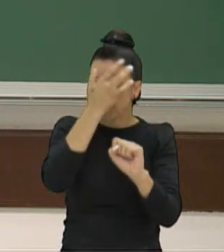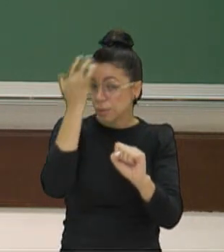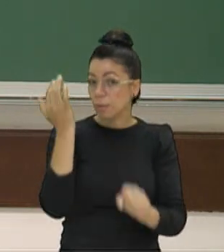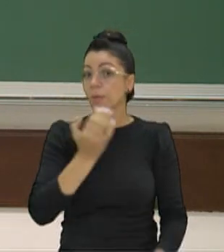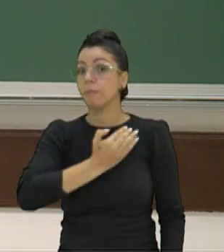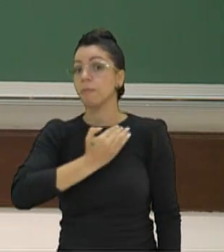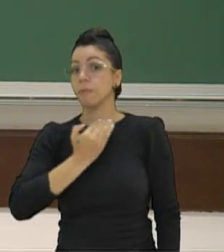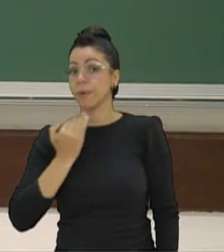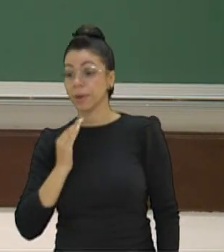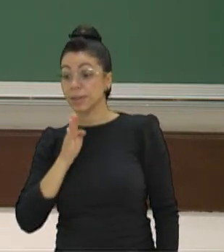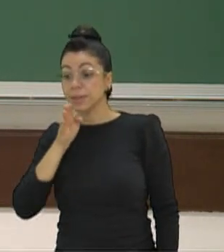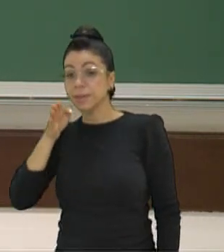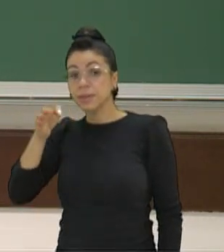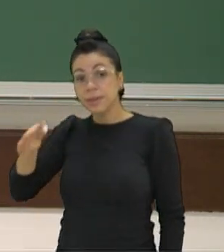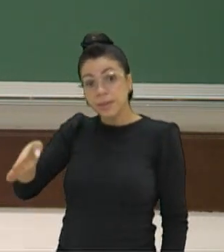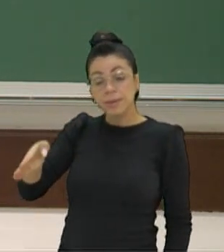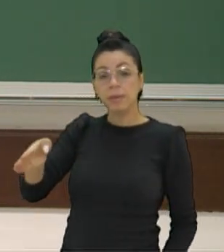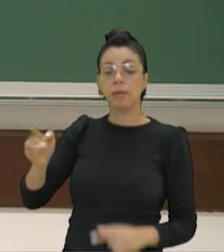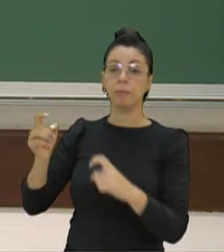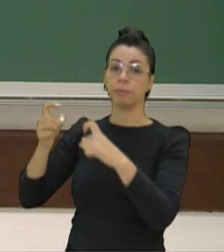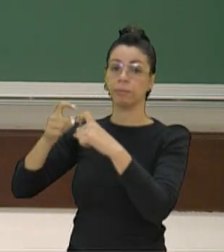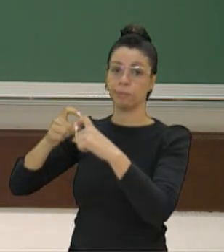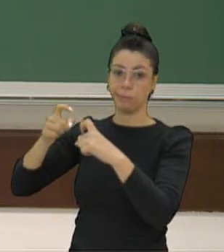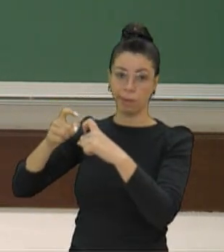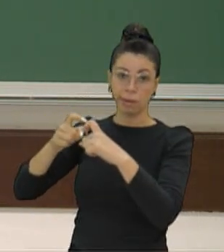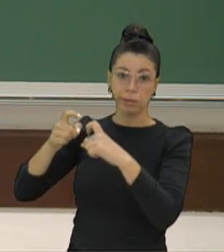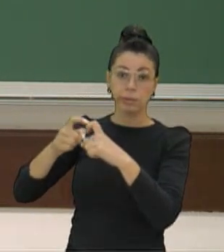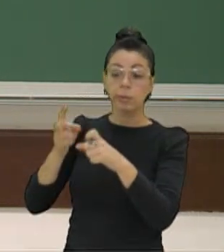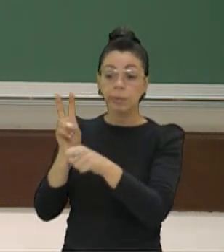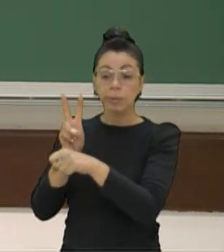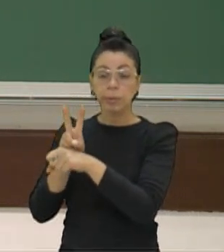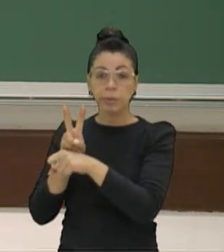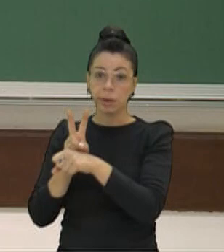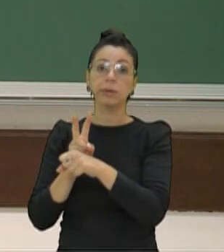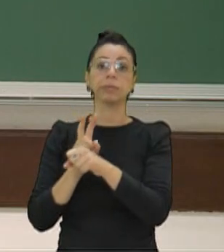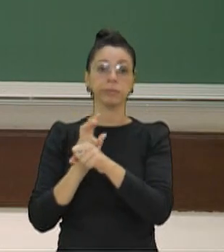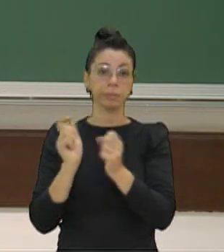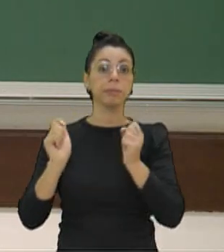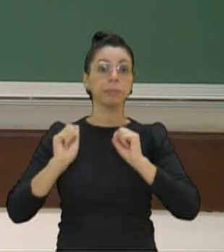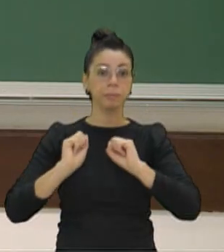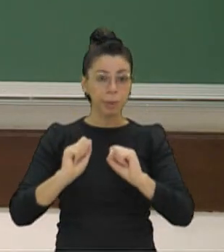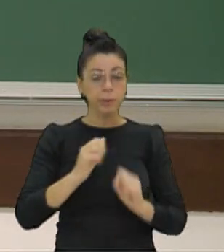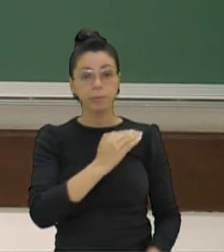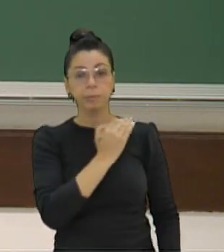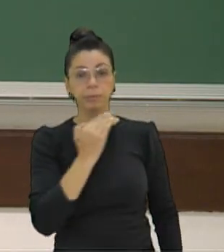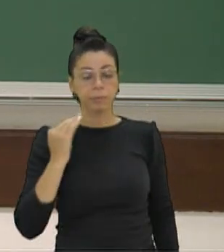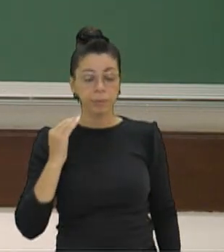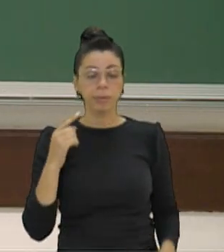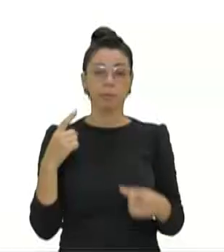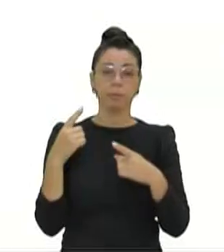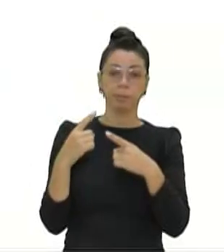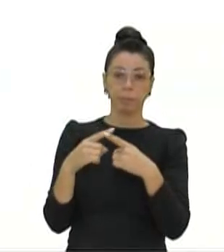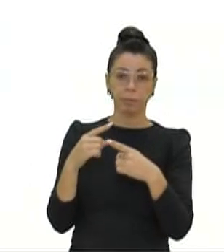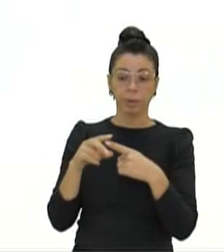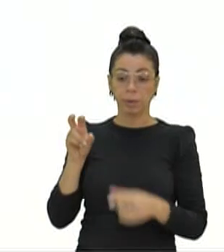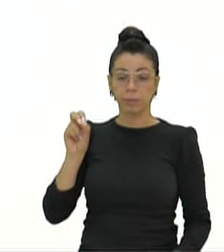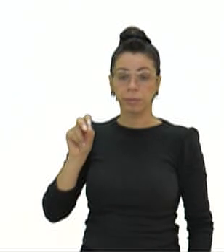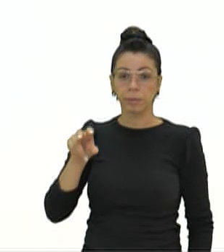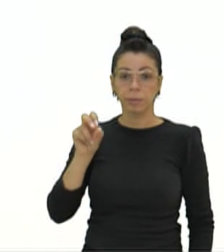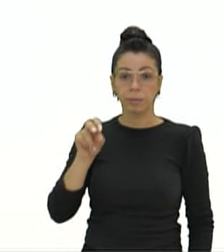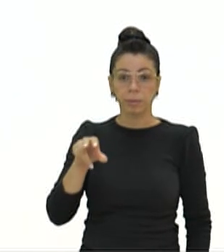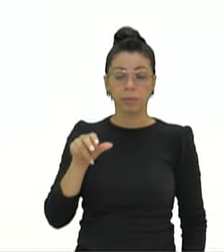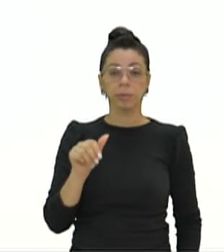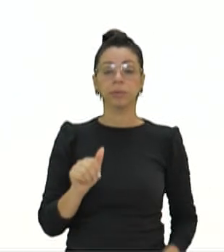for acompanhada, tratada, né? Diagnosticada. Por quê? Ela é uma inflamação lá